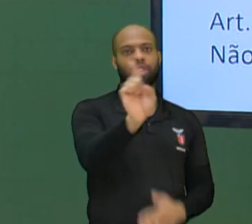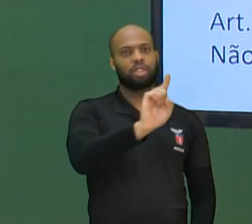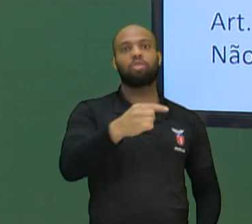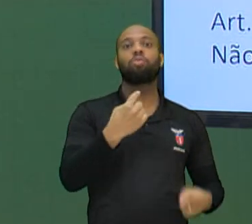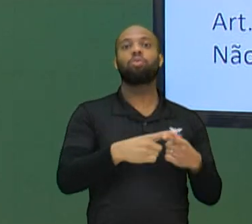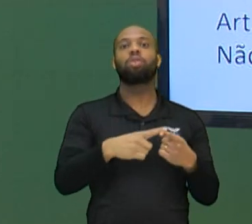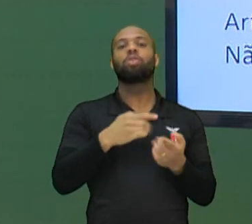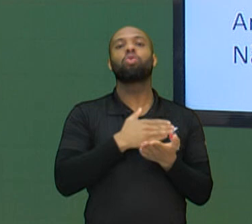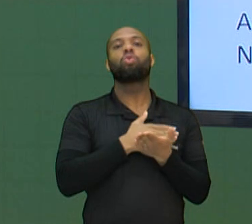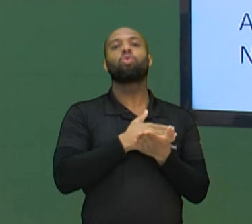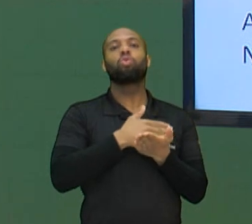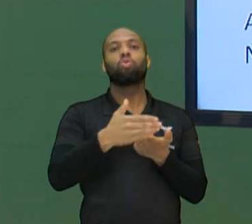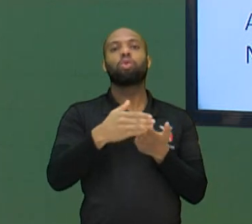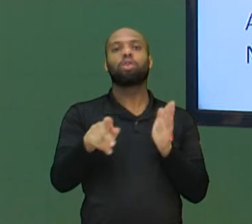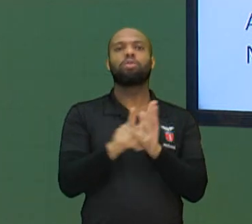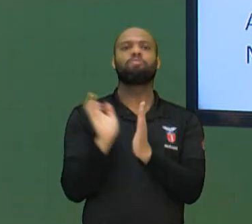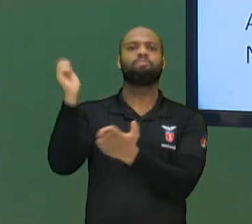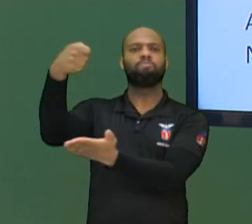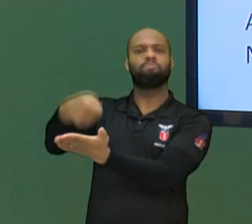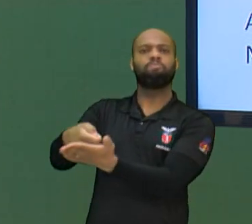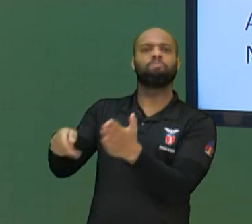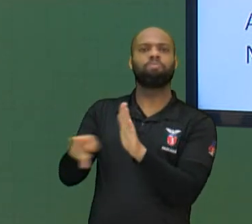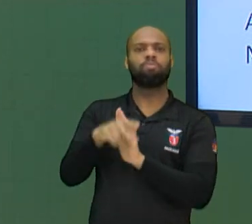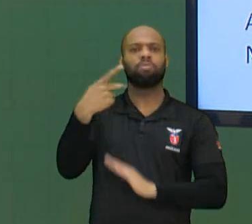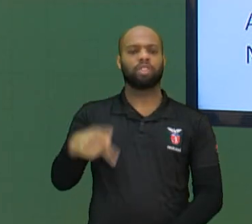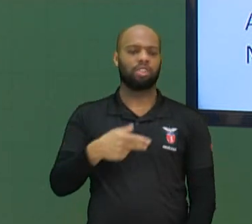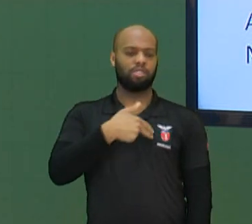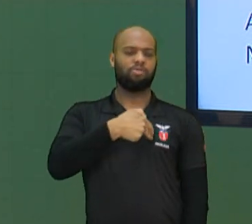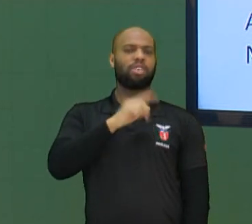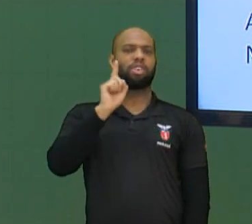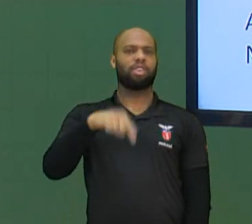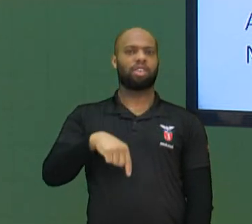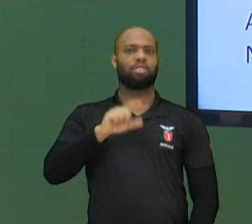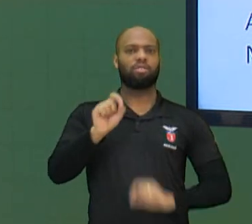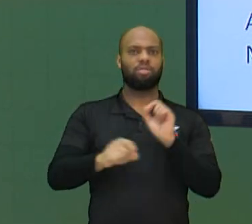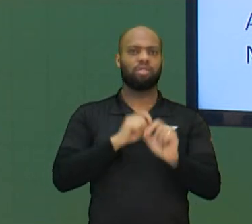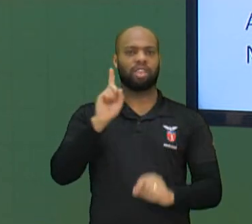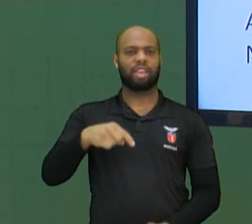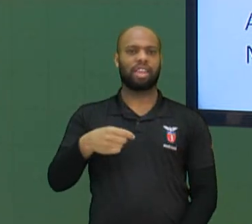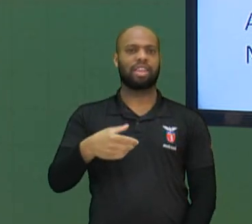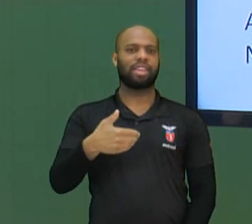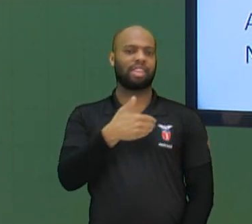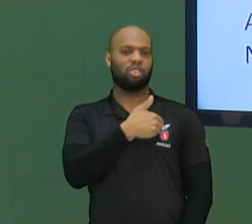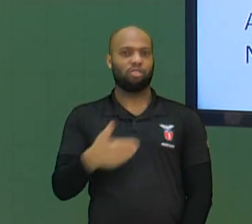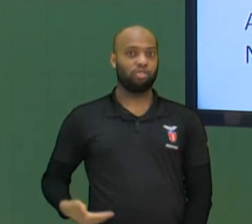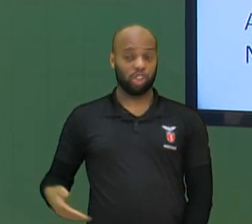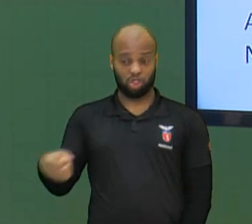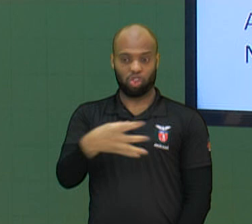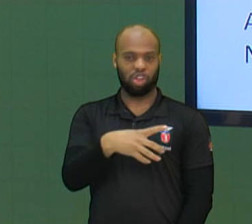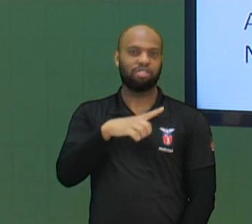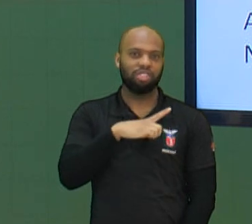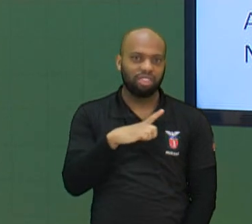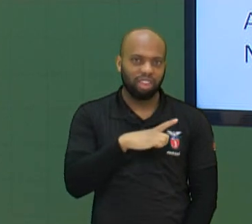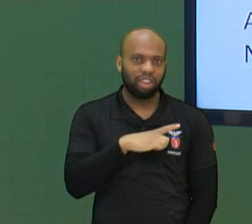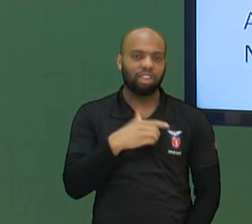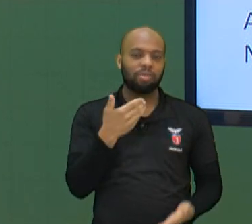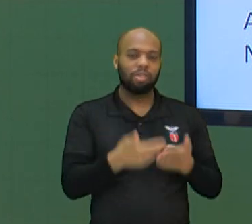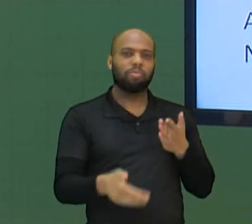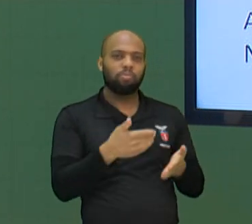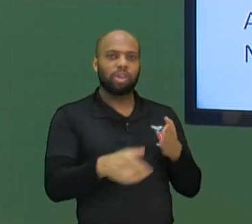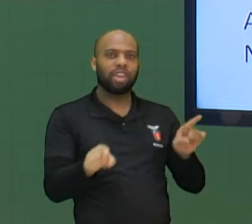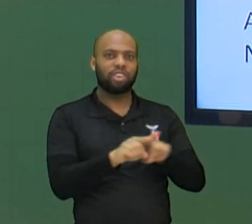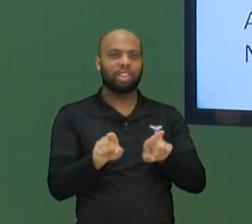início da ditadura de Vargas, chamada ditadura do Estado Novo, e ela também perde o